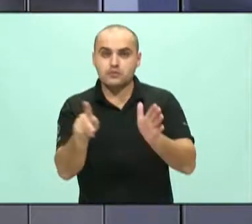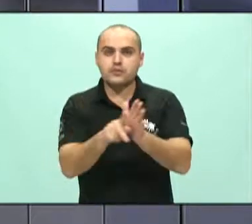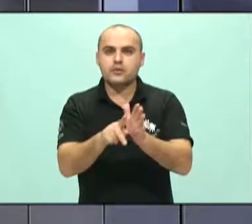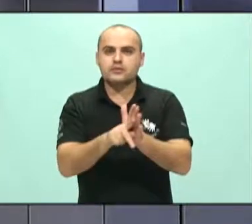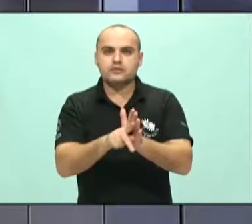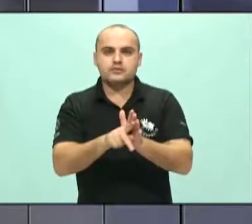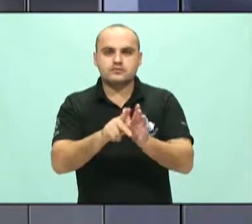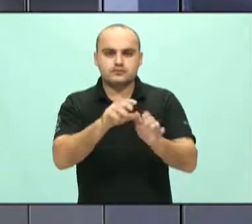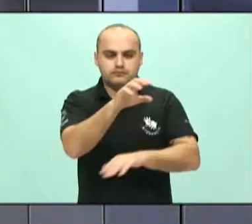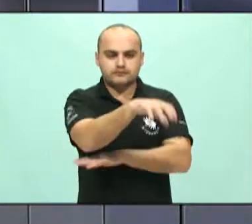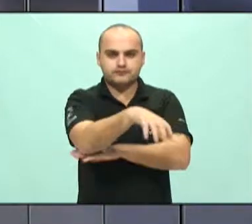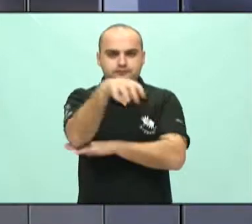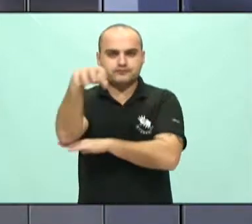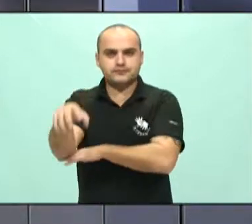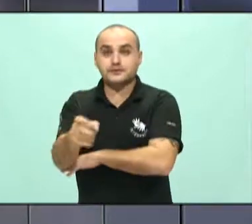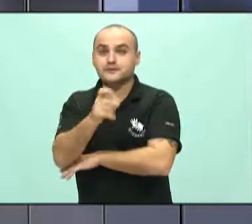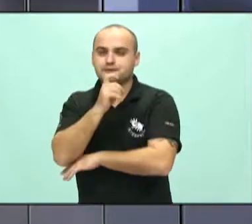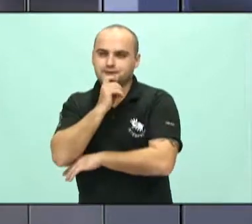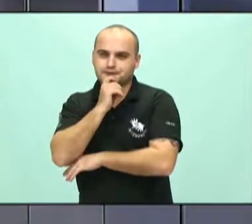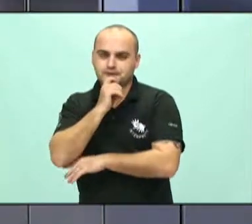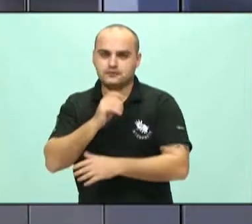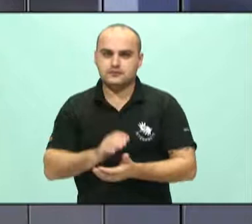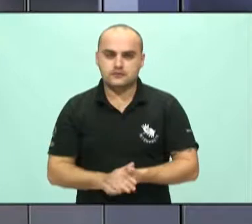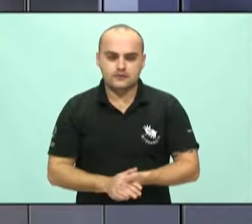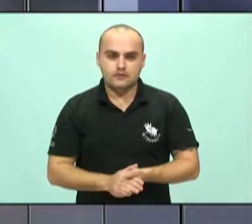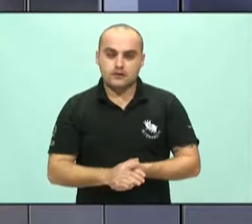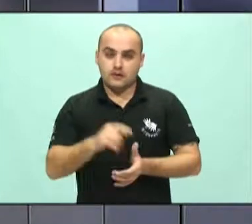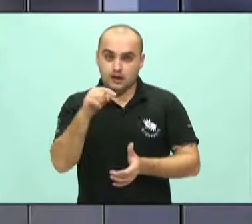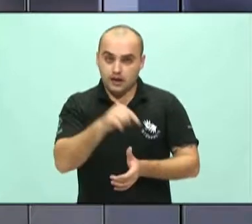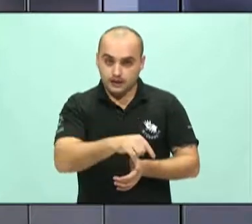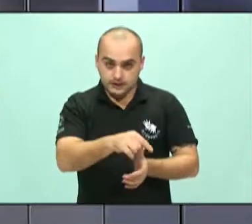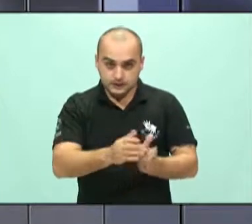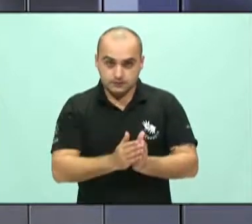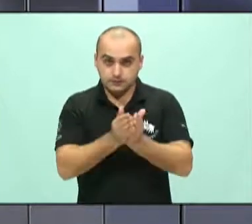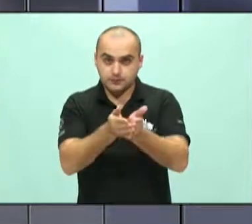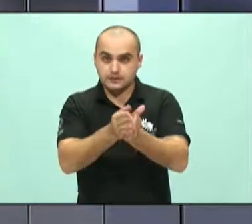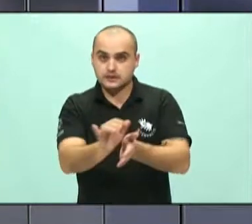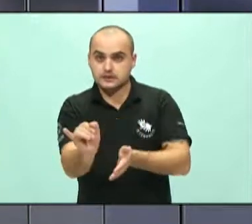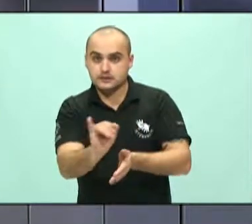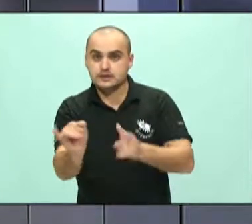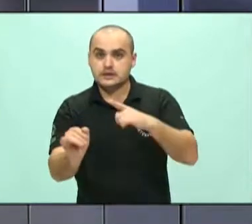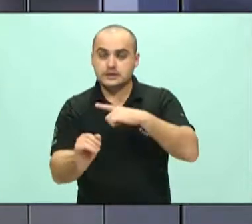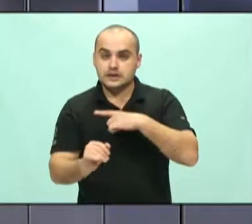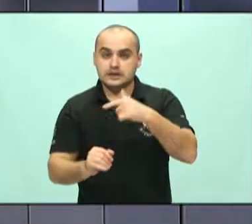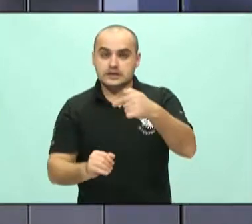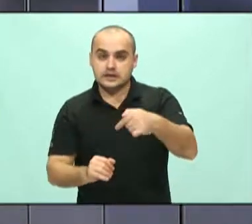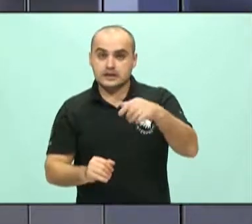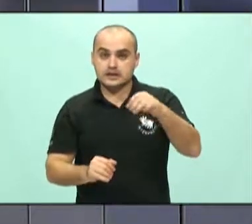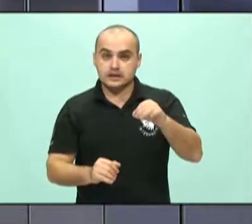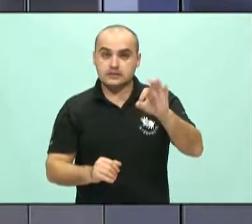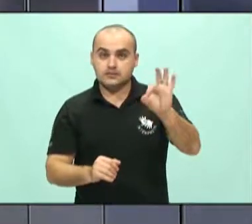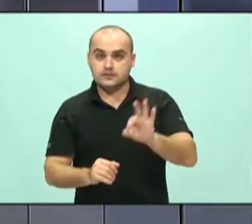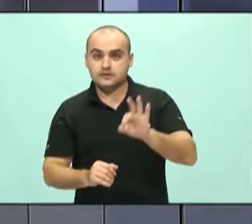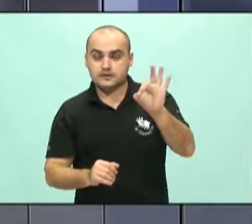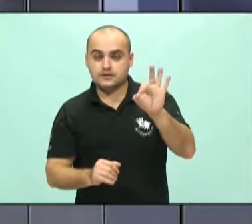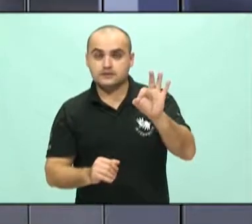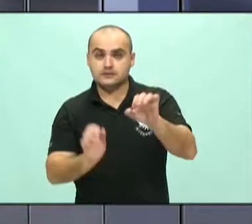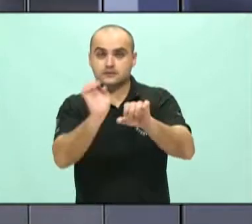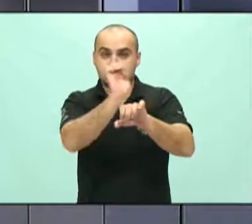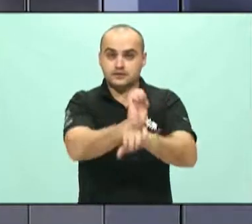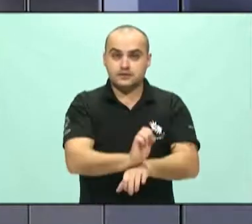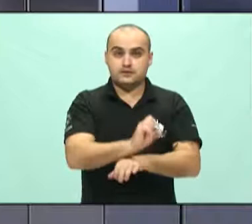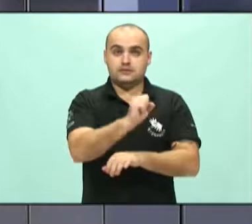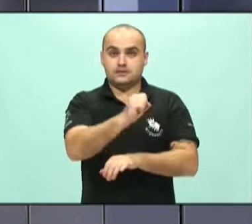frigorificados. Nós somos responsáveis no complexo portuário de Itajaí, por 70% da balança comercial do estado de